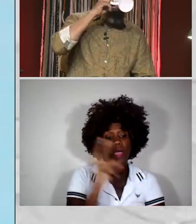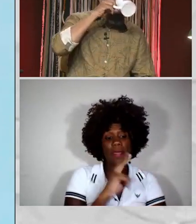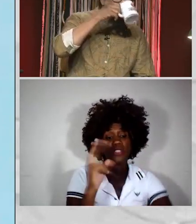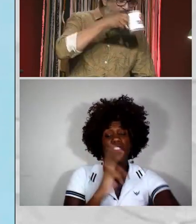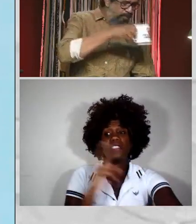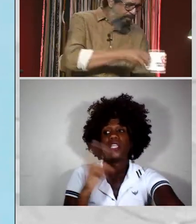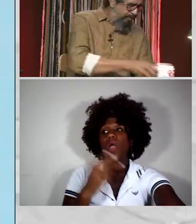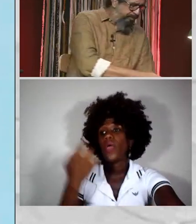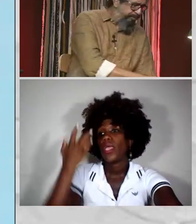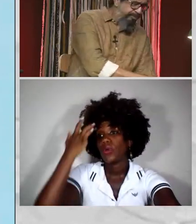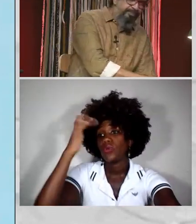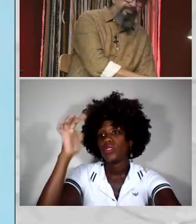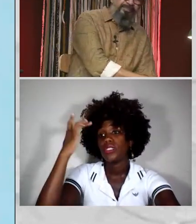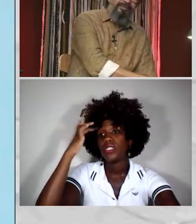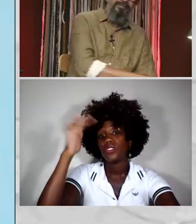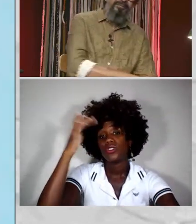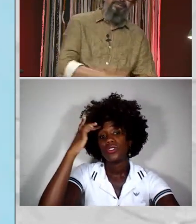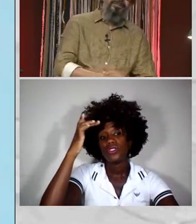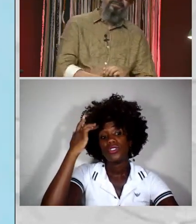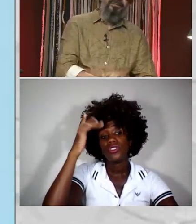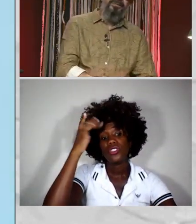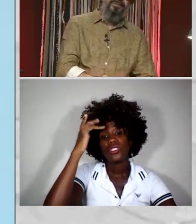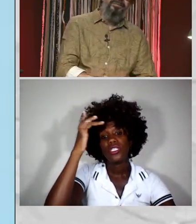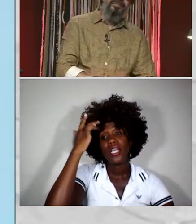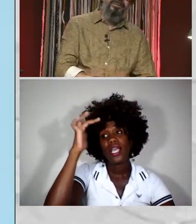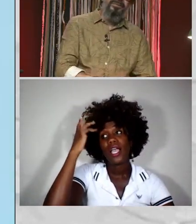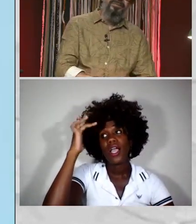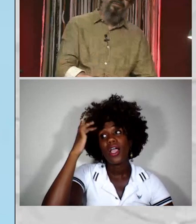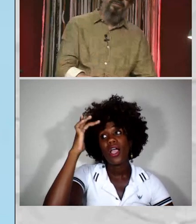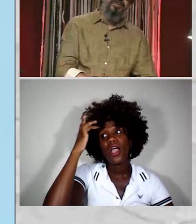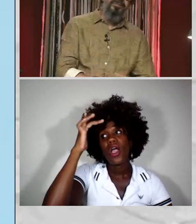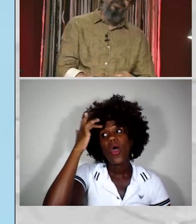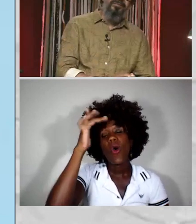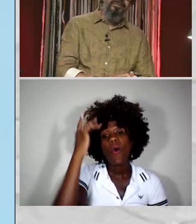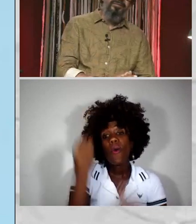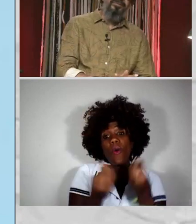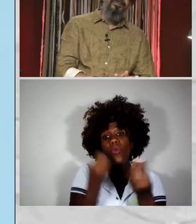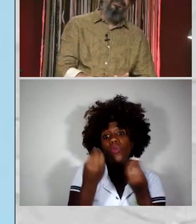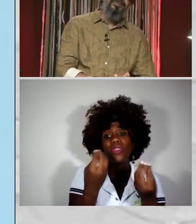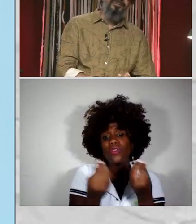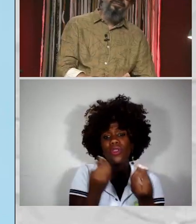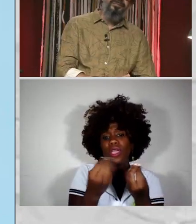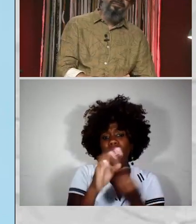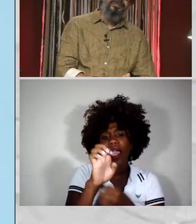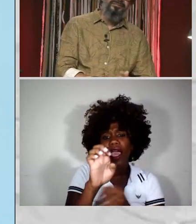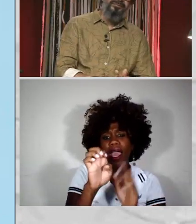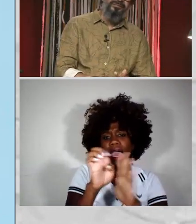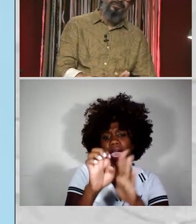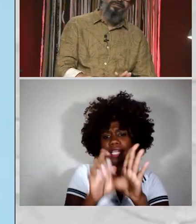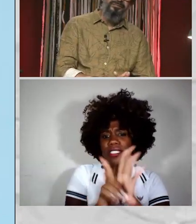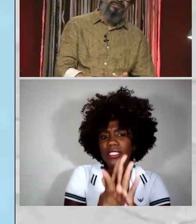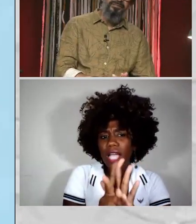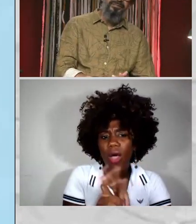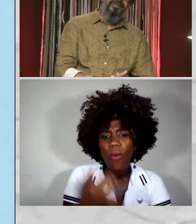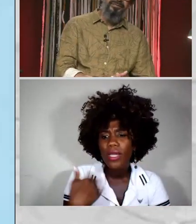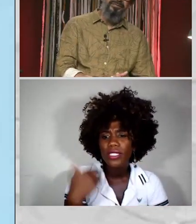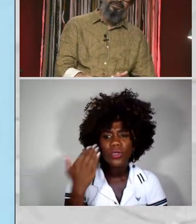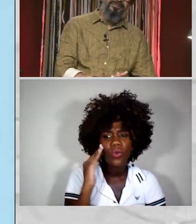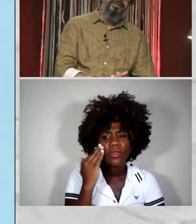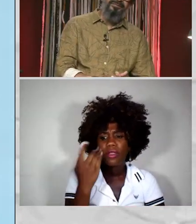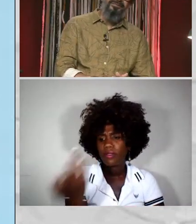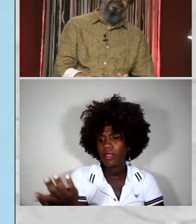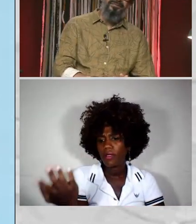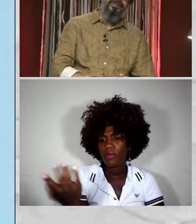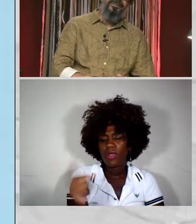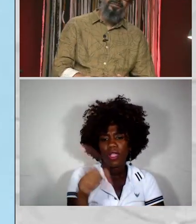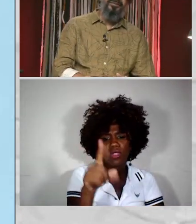Eu não entendi, sendo muito sincera com você, no início, quando aquilo saiu em forma de edital. Eu falei, peraí, os governantes não estão entendendo. Isso